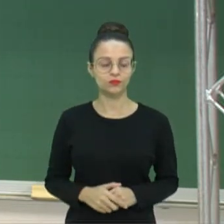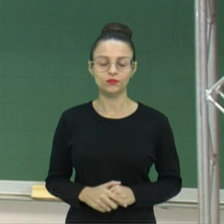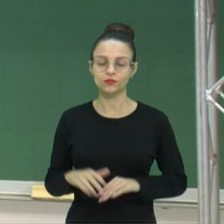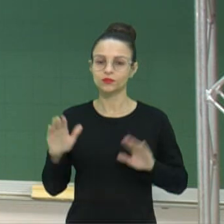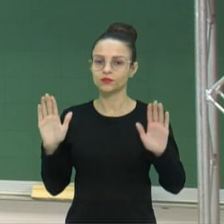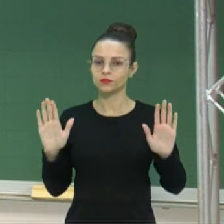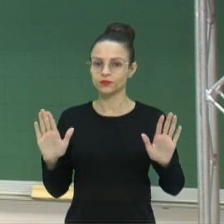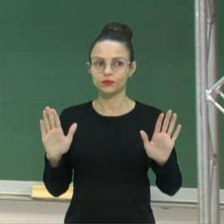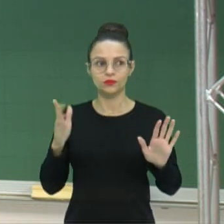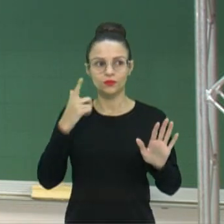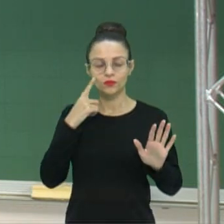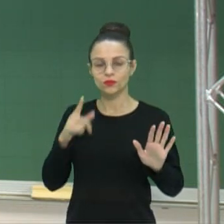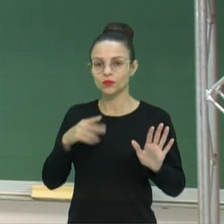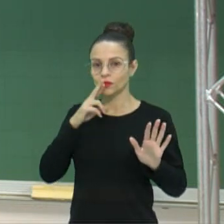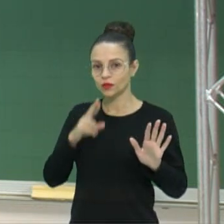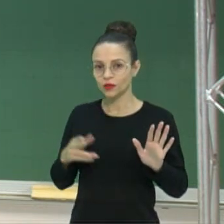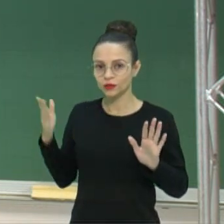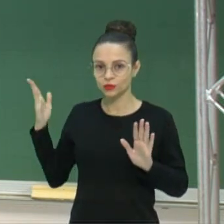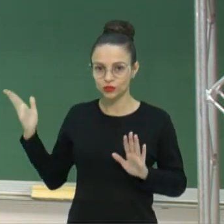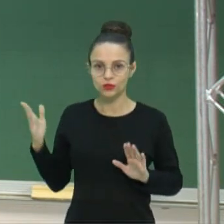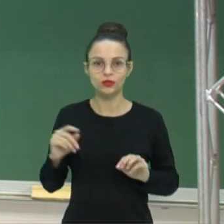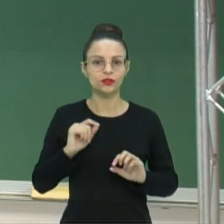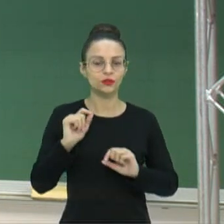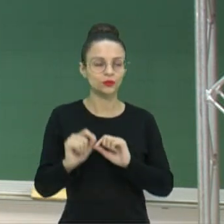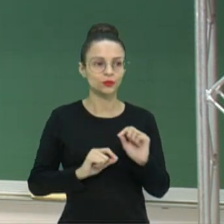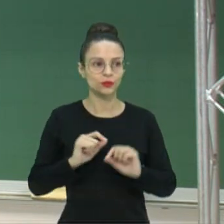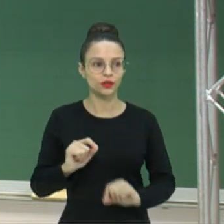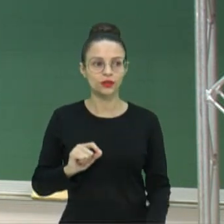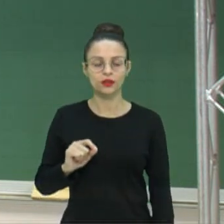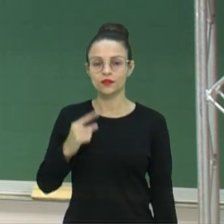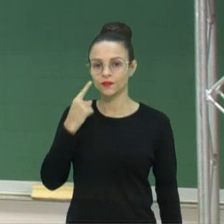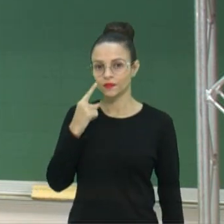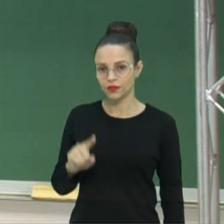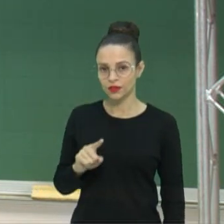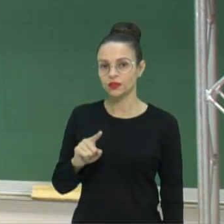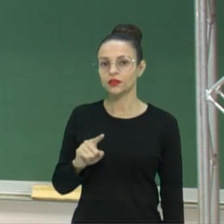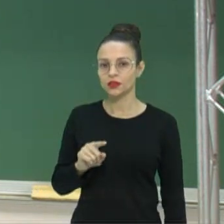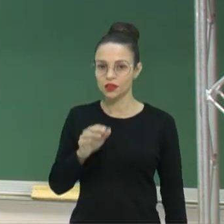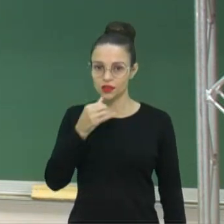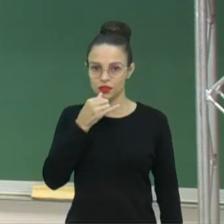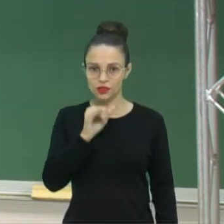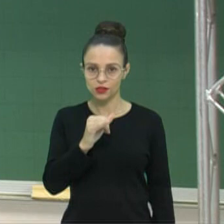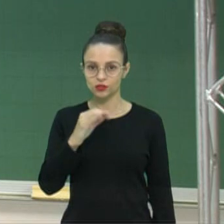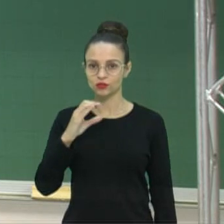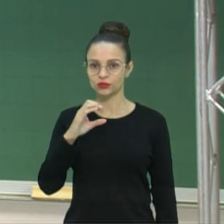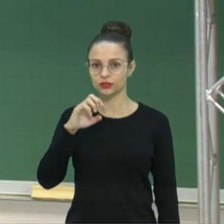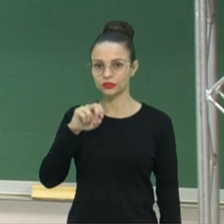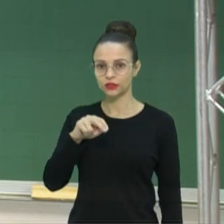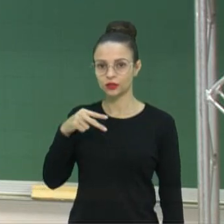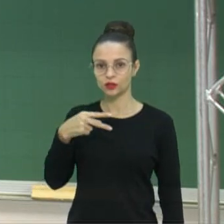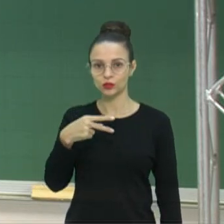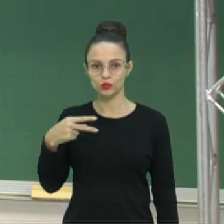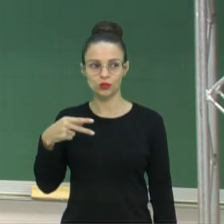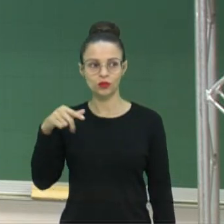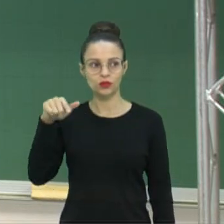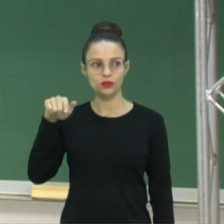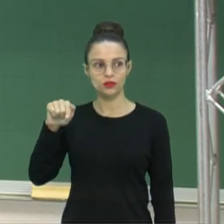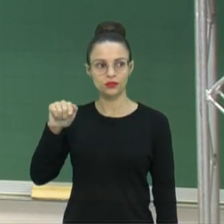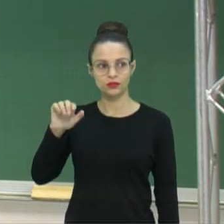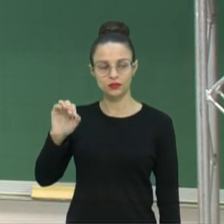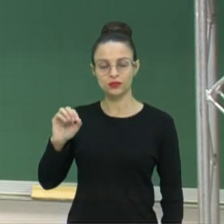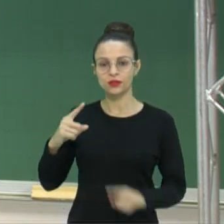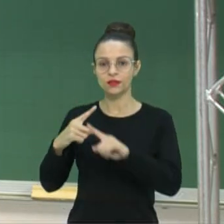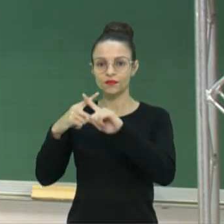for resolvendo essa questão, nós vamos ter que a energia cinética vai ser igual a 70